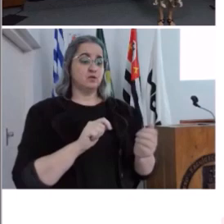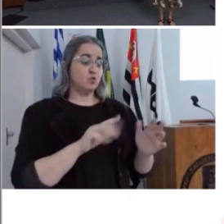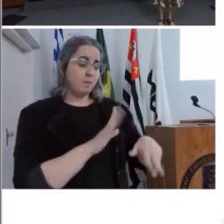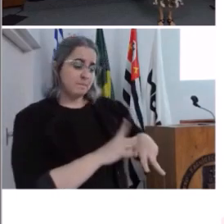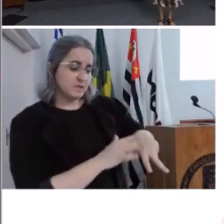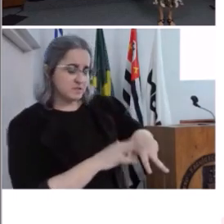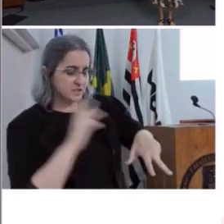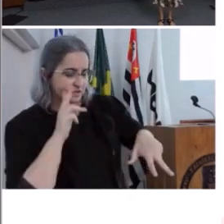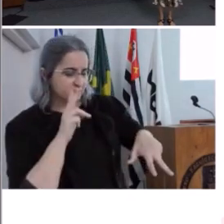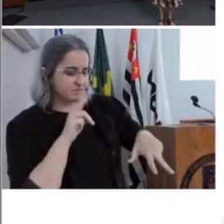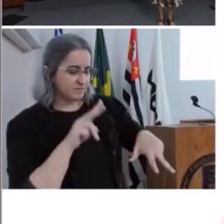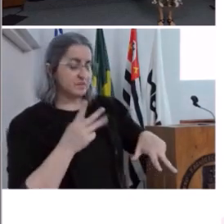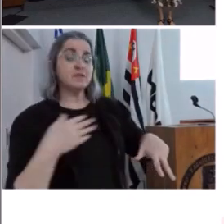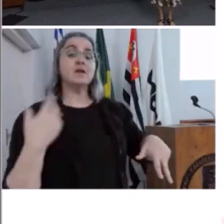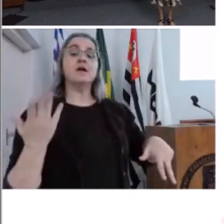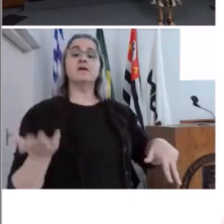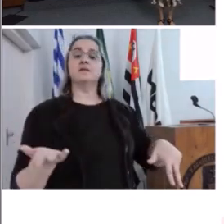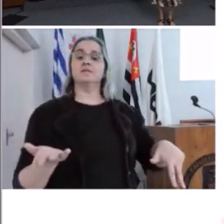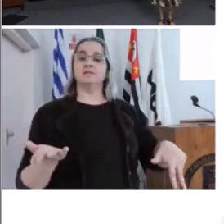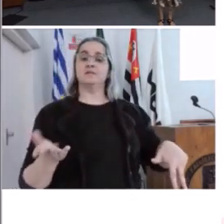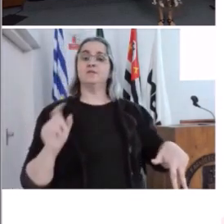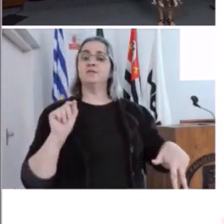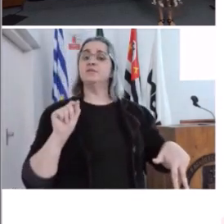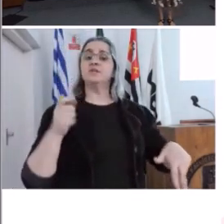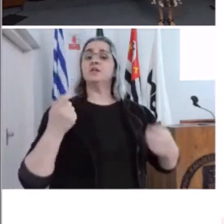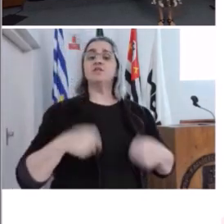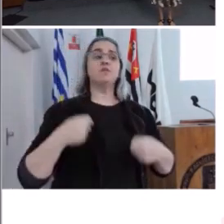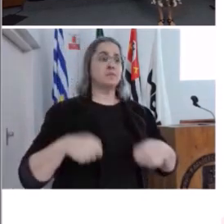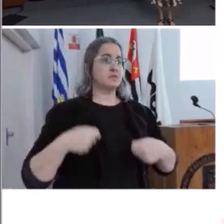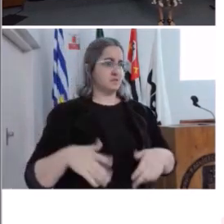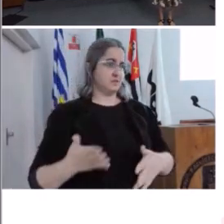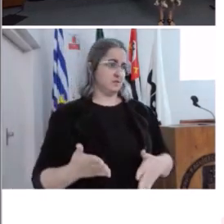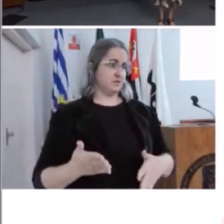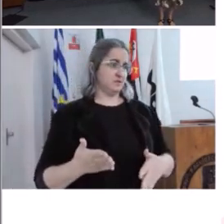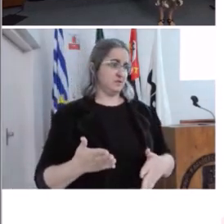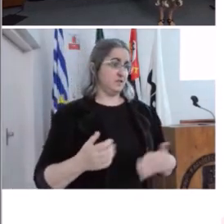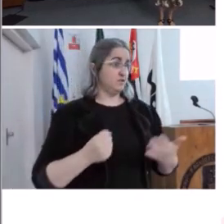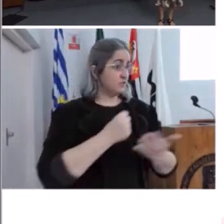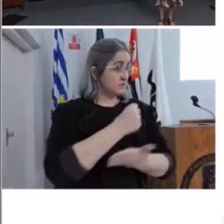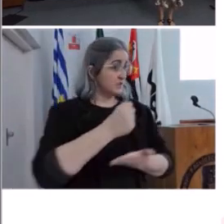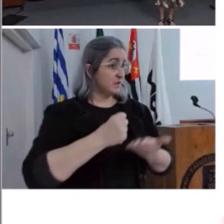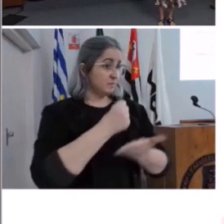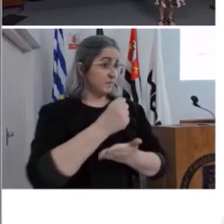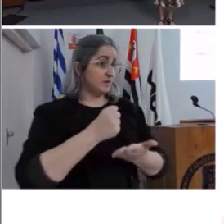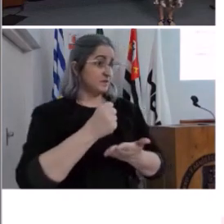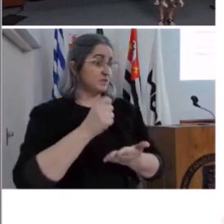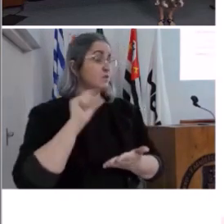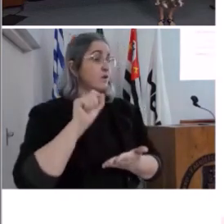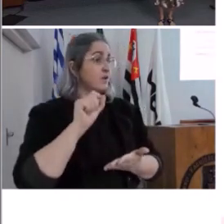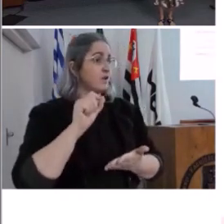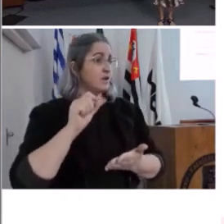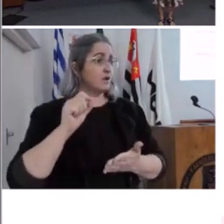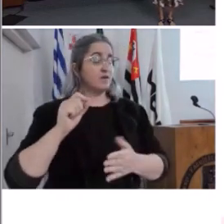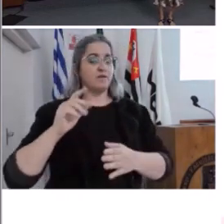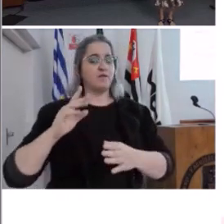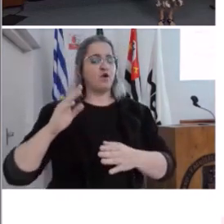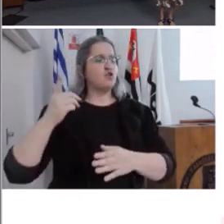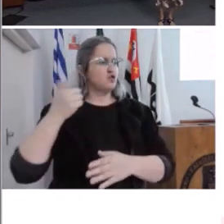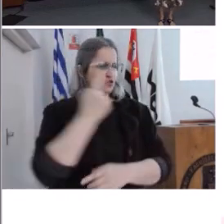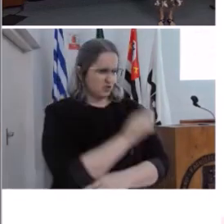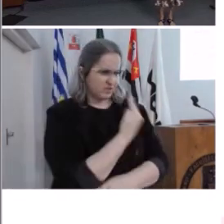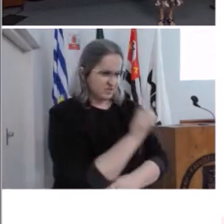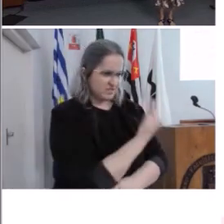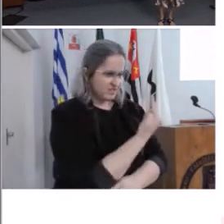no paciente. E aí, o que eu vou precisar? Eu vou precisar, no mínimo, de multiprofissionais. Não tem como você